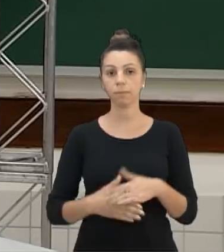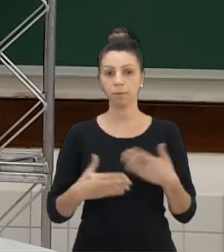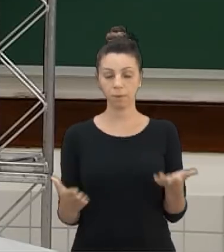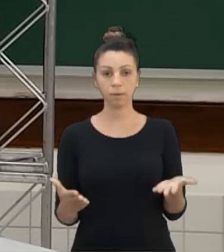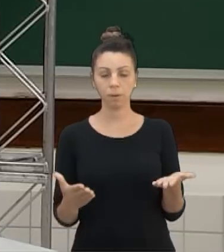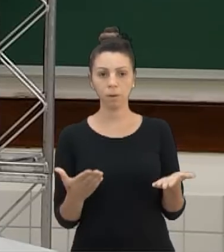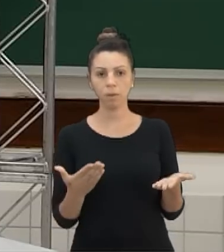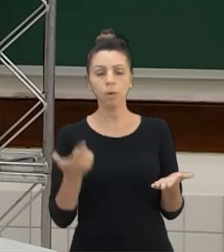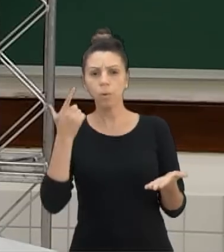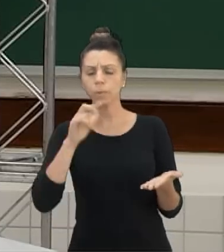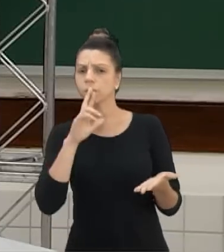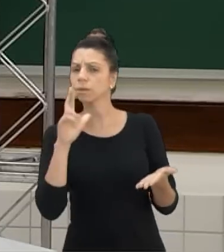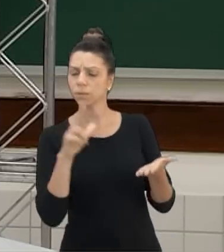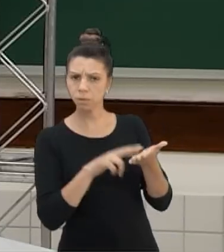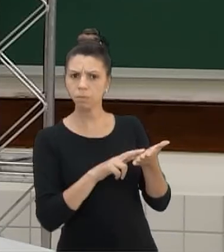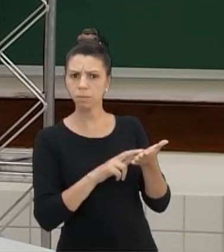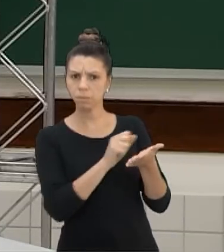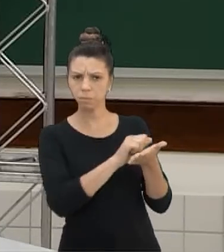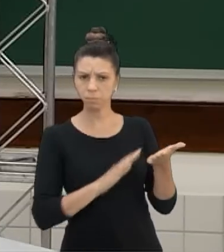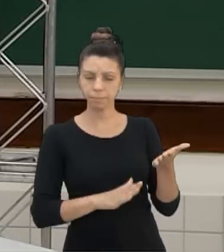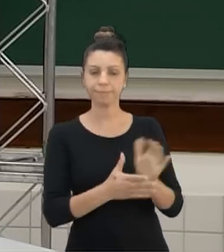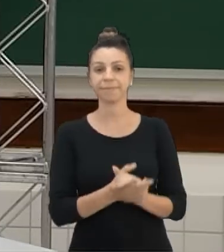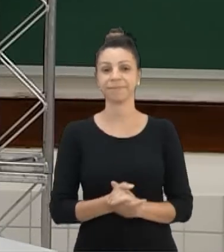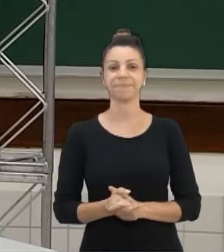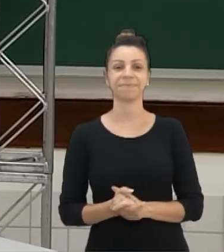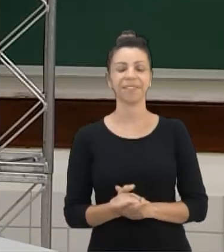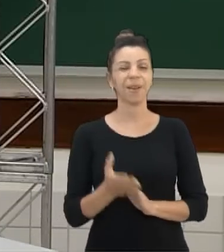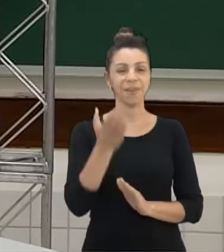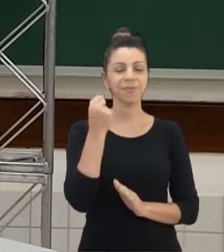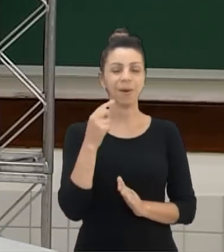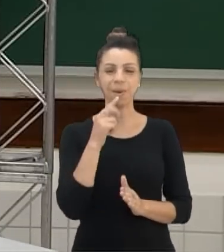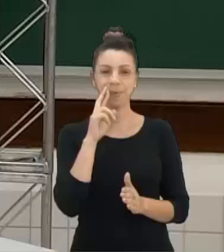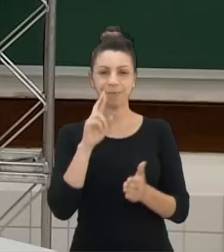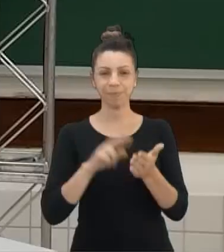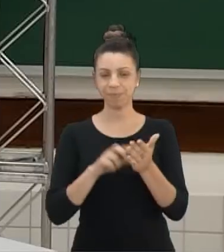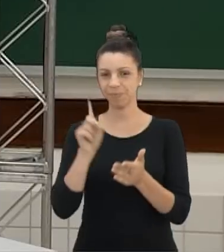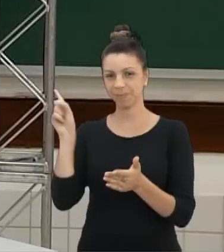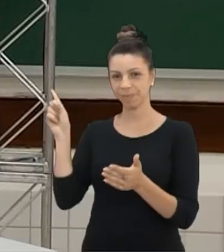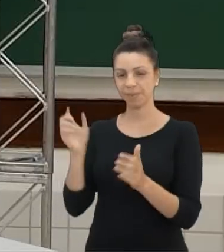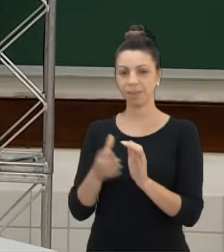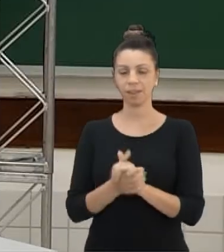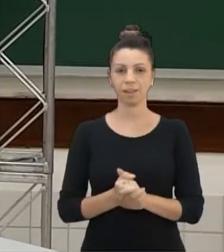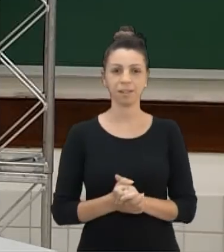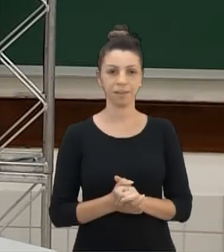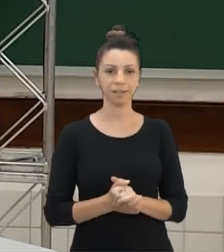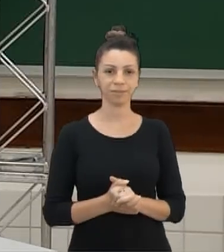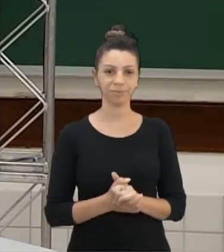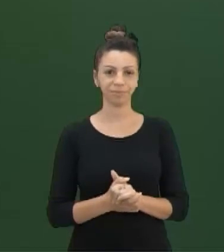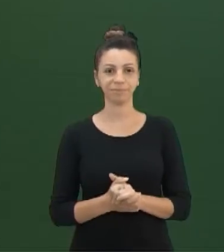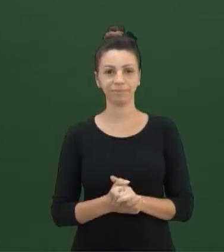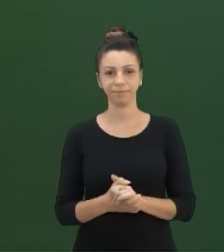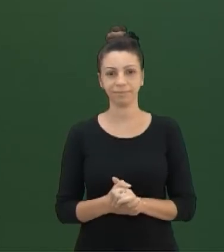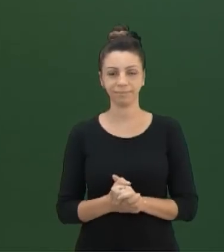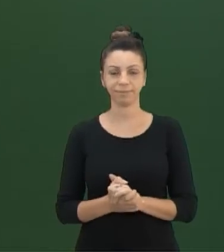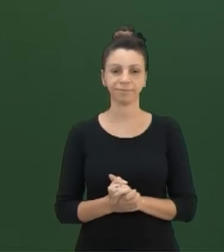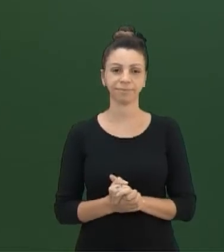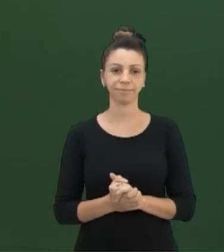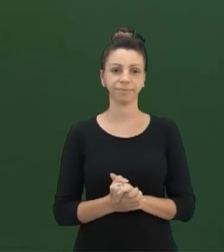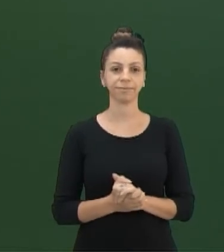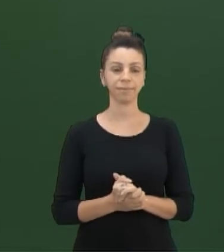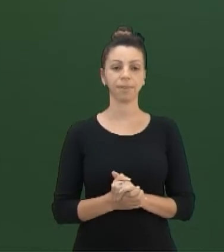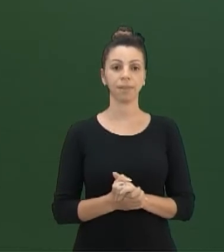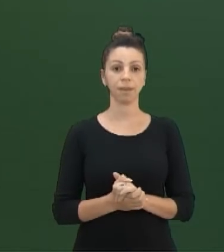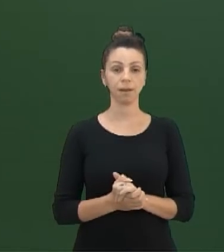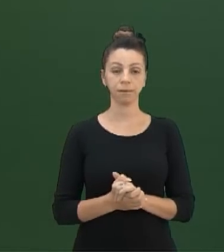E aí, conseguiram resolver o exercício? Bom, vou mostrar a resposta para vocês respondendo aqui no quadro. Então a gente